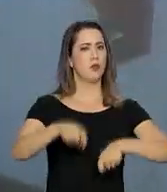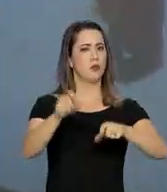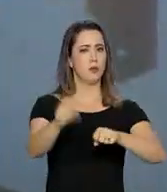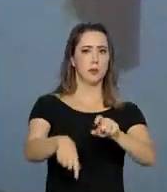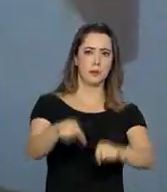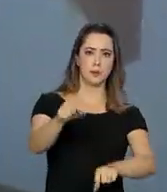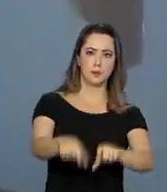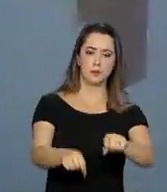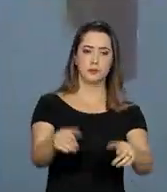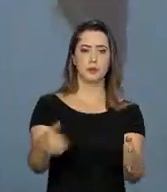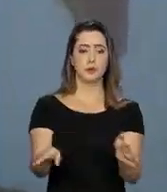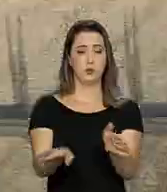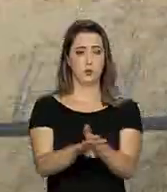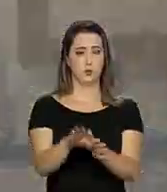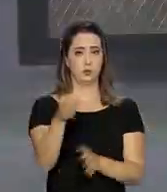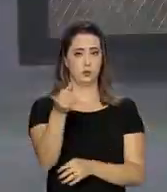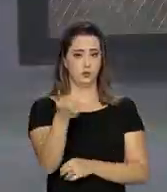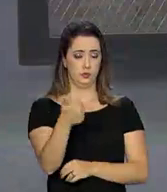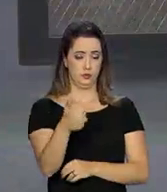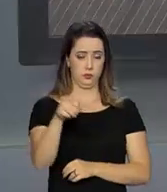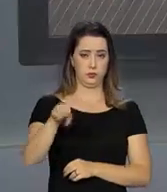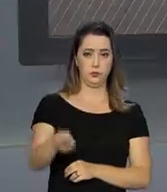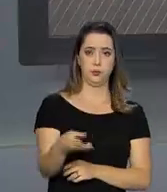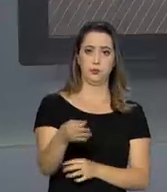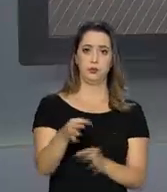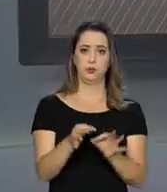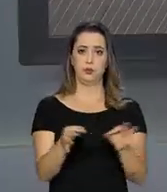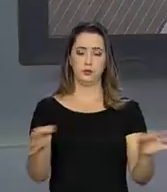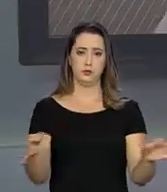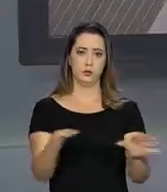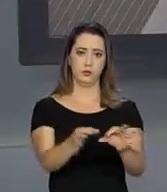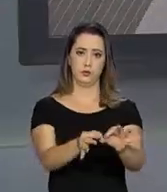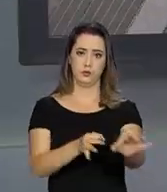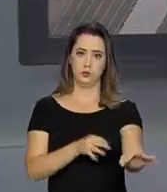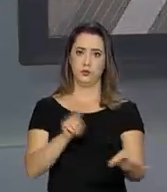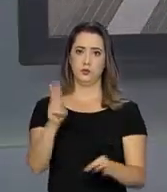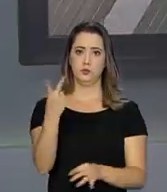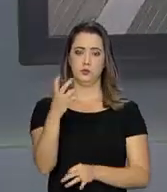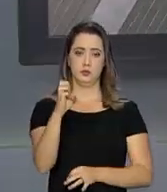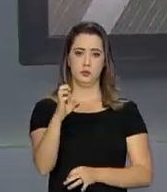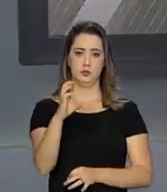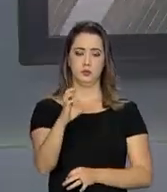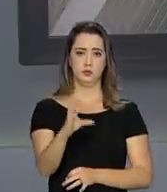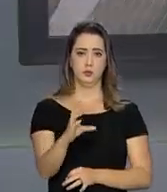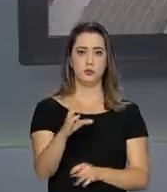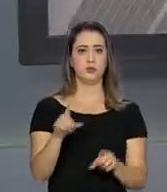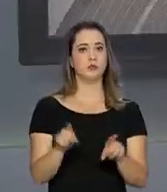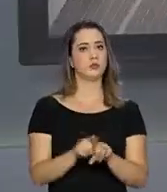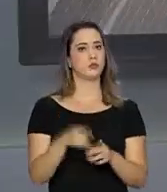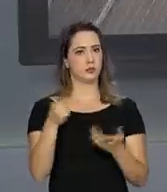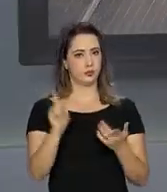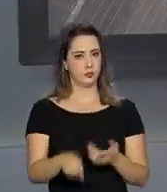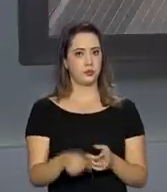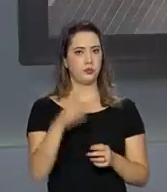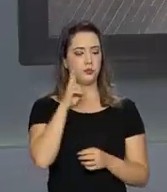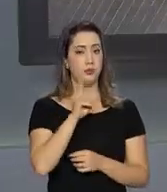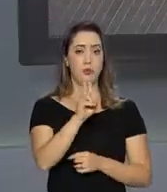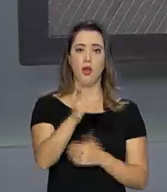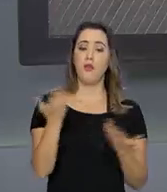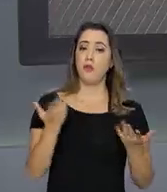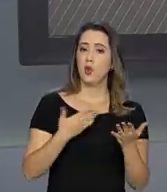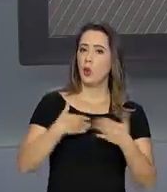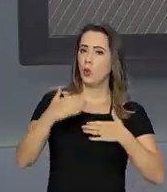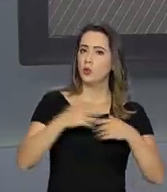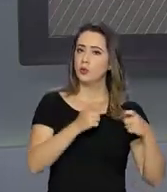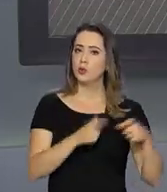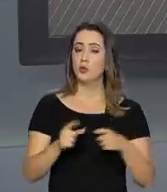de hectares e os dados nacionais sobre agricultura e abastecimento podem ser acessados